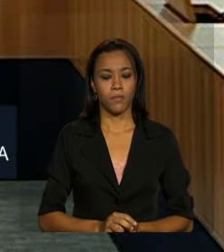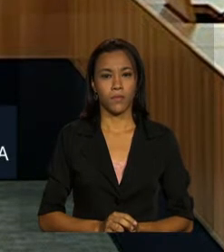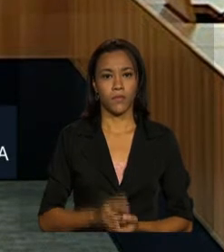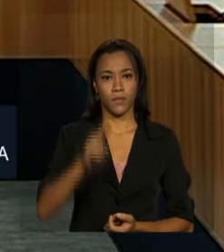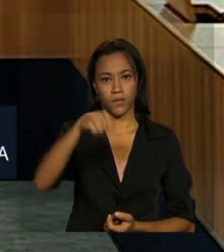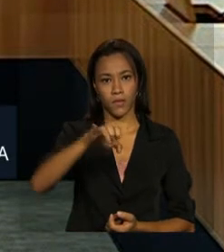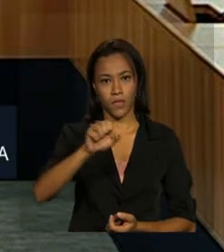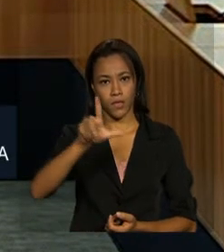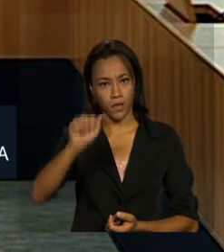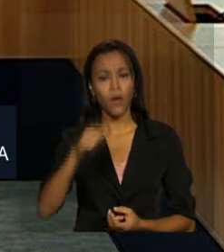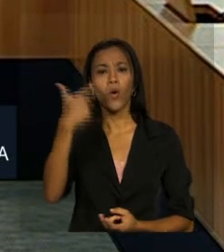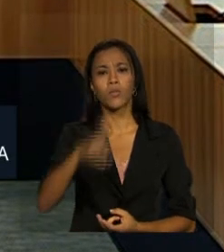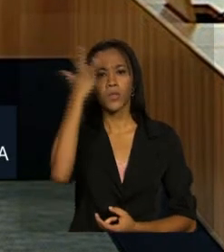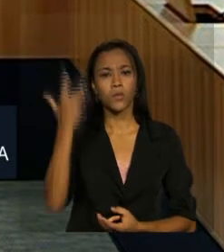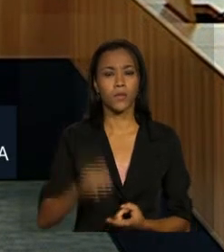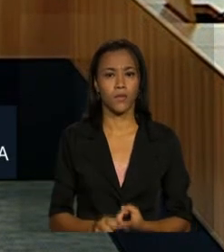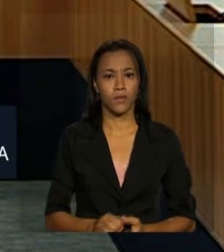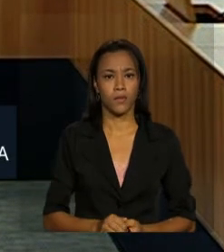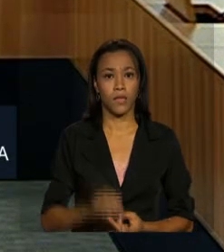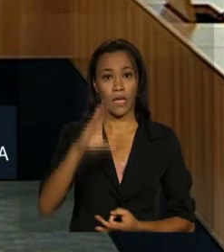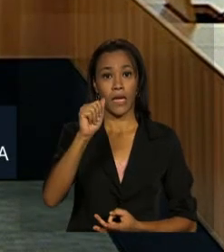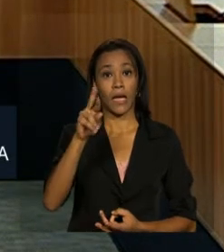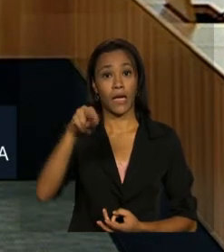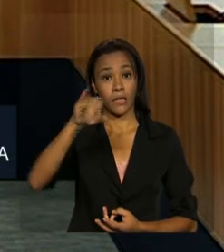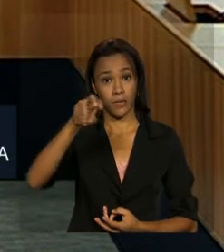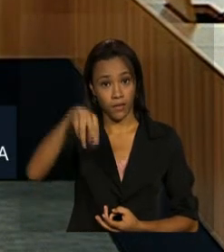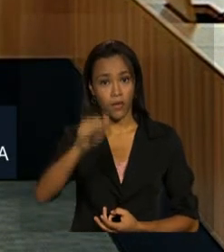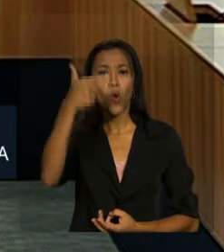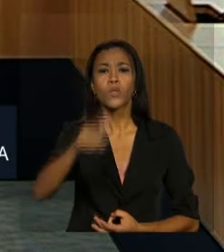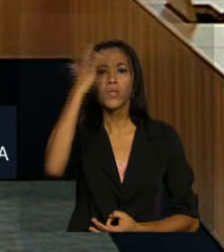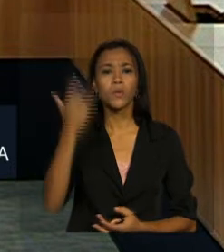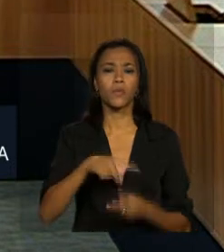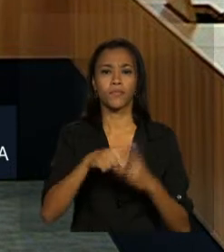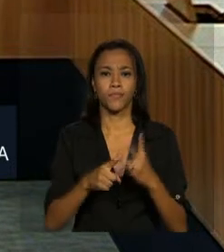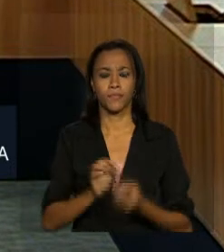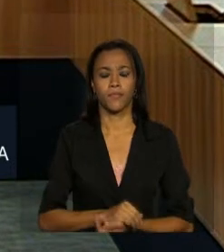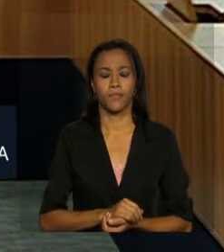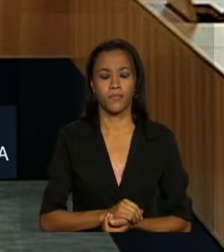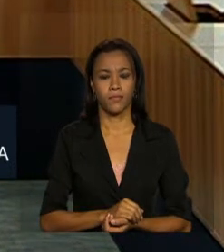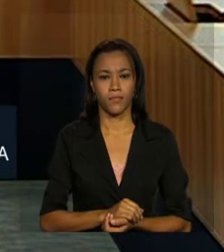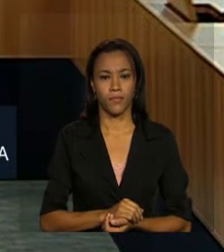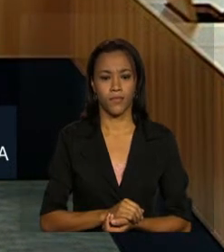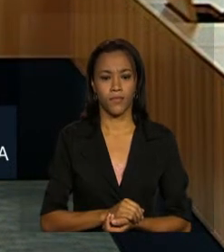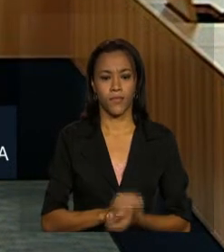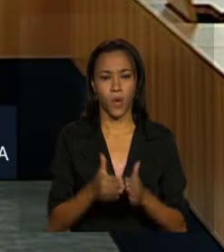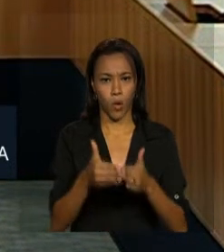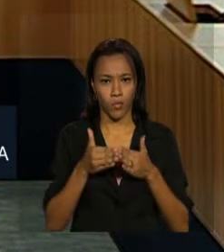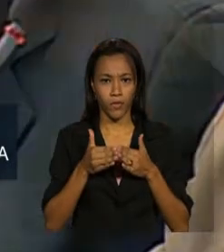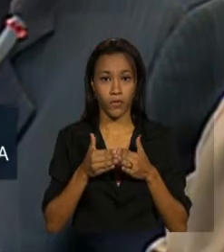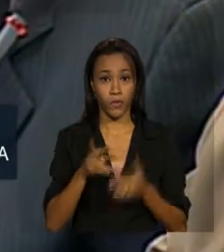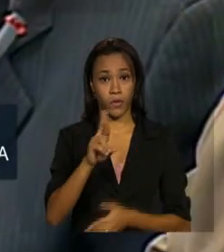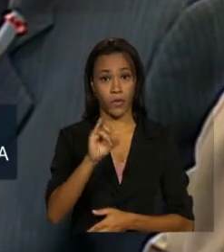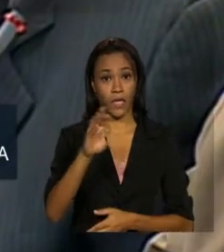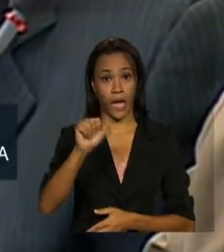Neila. Quem mais? Karina. Mais alguém? Então, por favor, o senhor